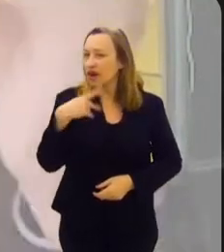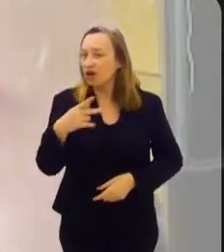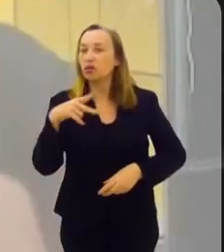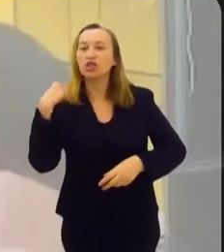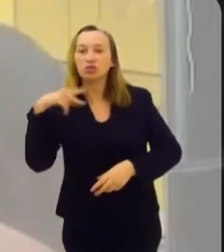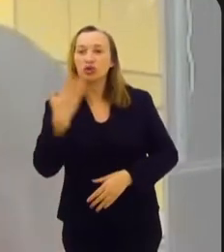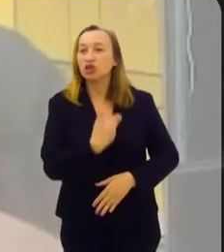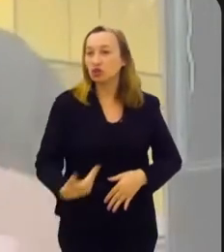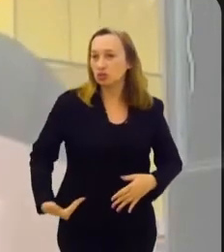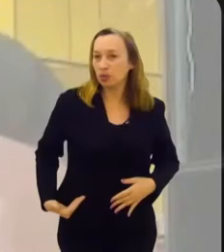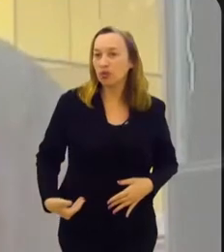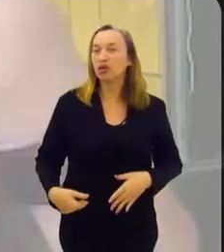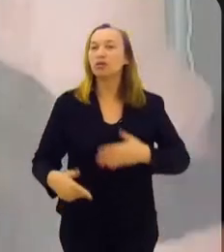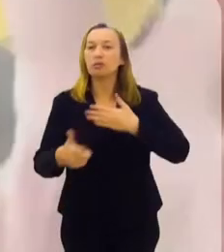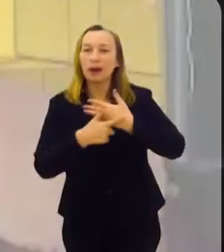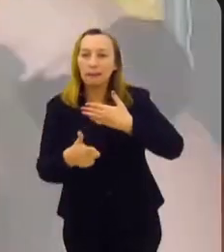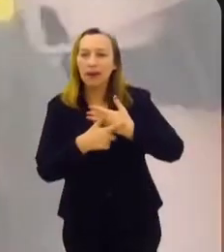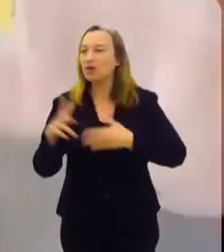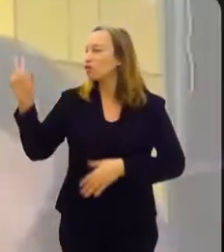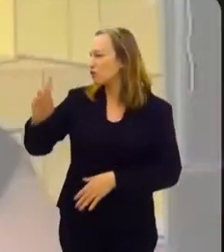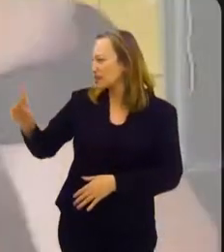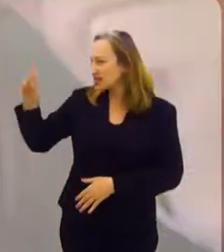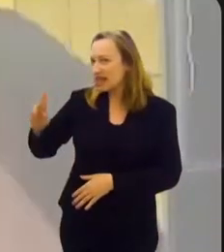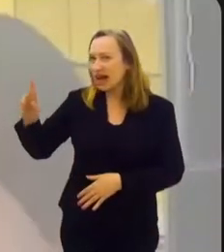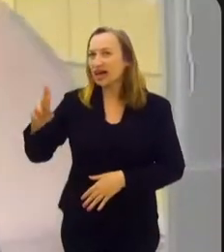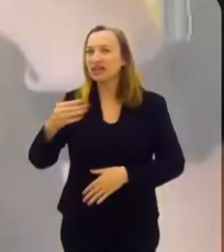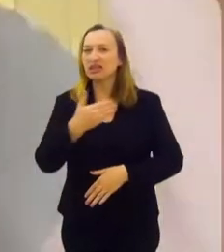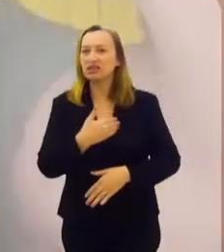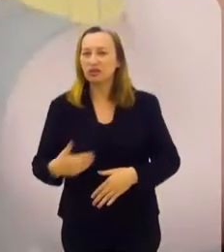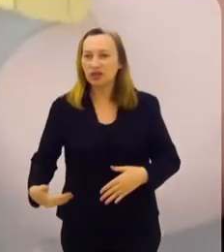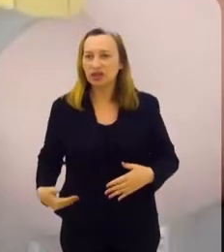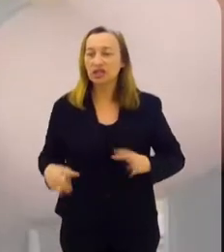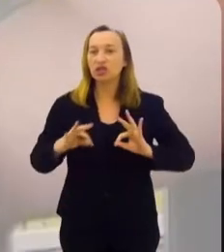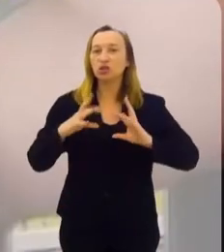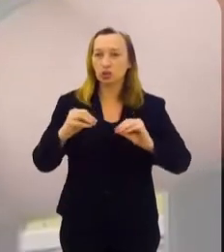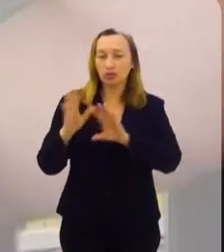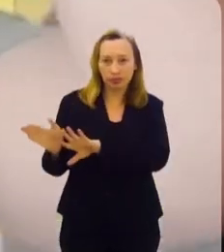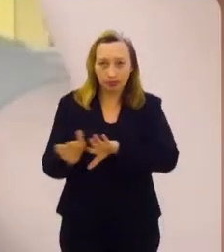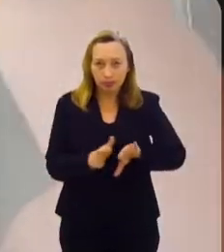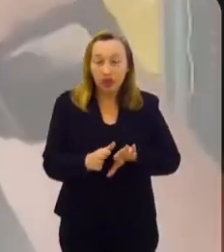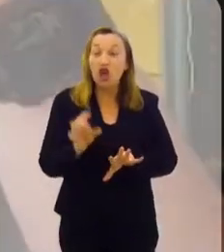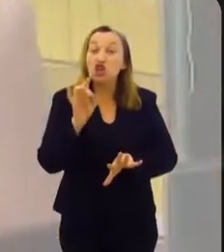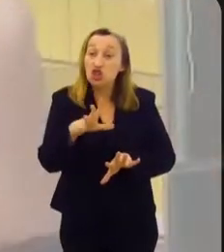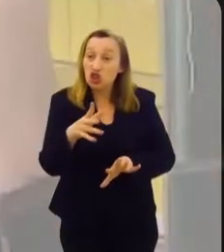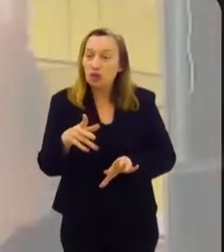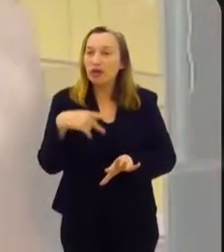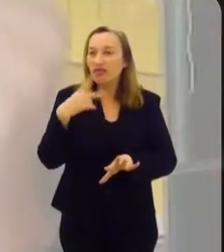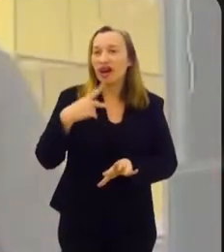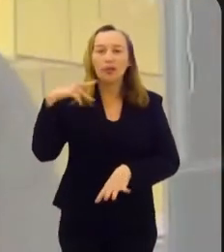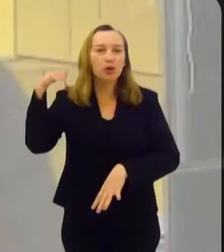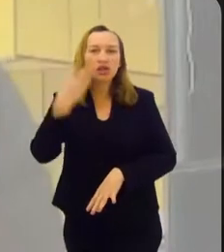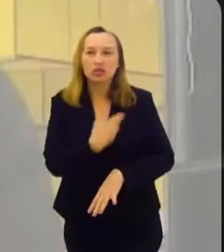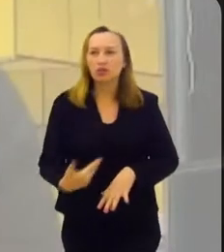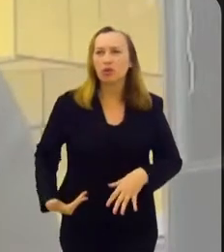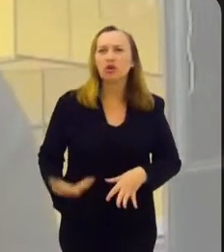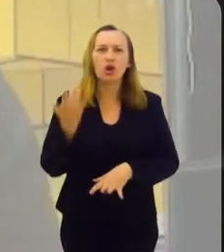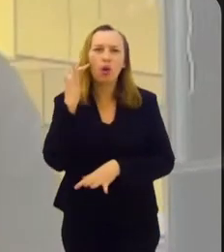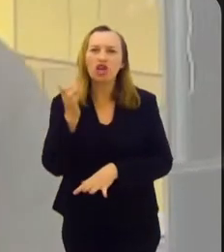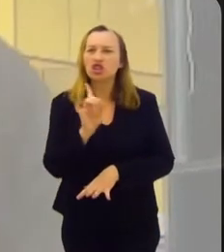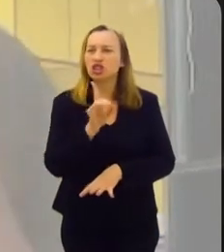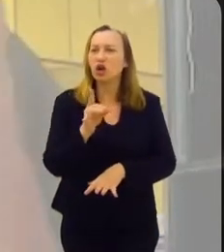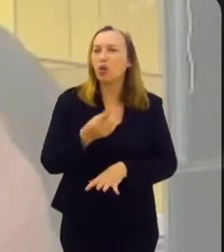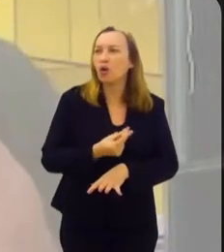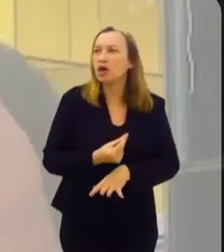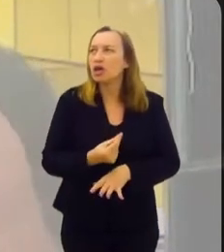você falou das políticas públicas, né? E aí do papel da universidade, dessa governança entre os atores. E aí, só para falar das políticas públicas, eu